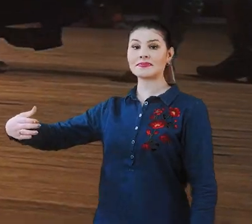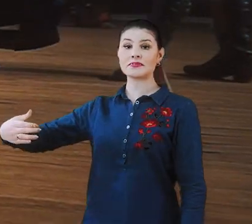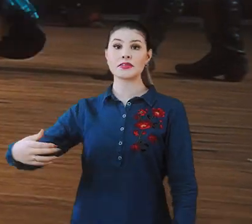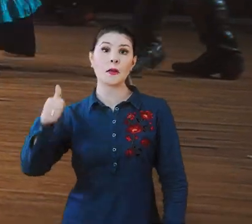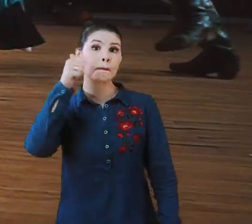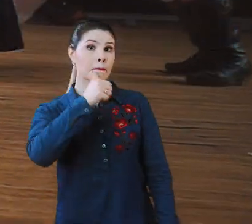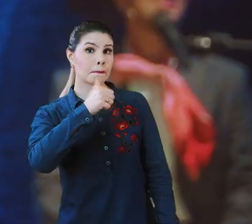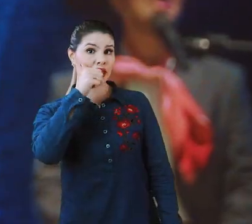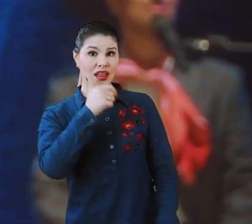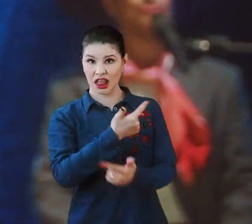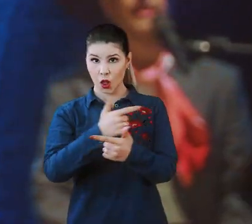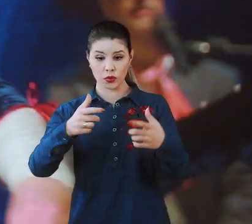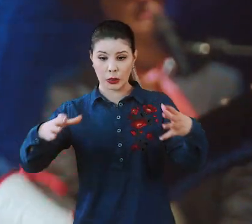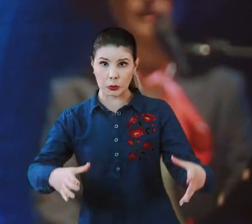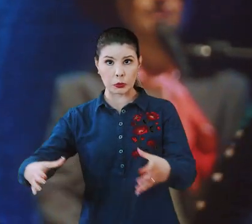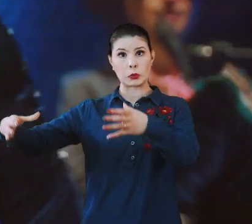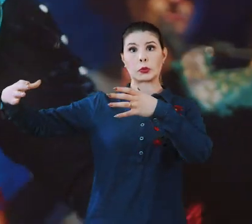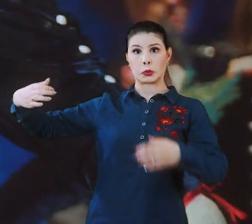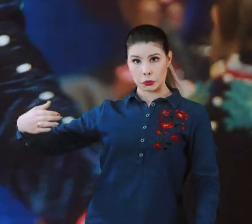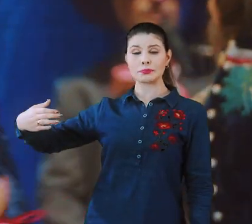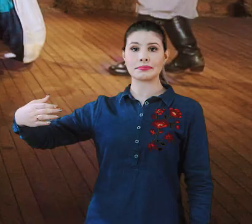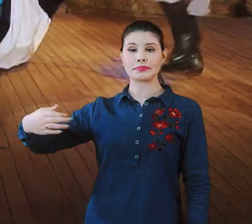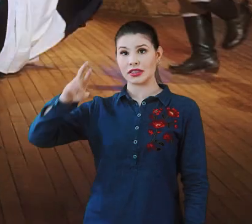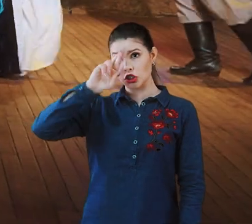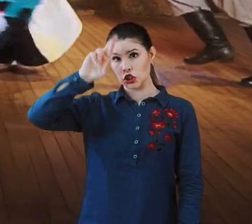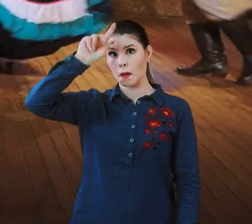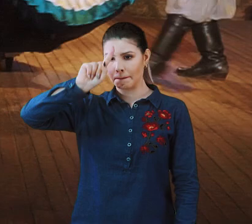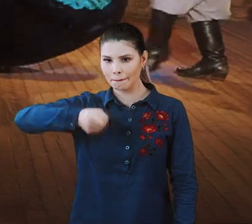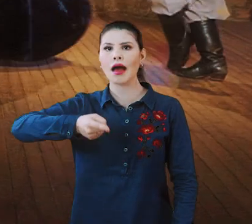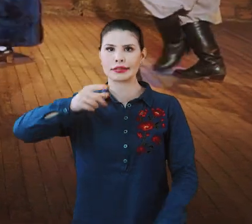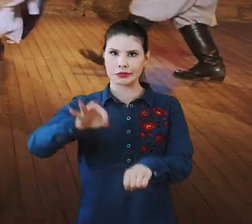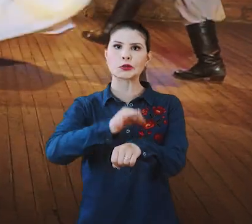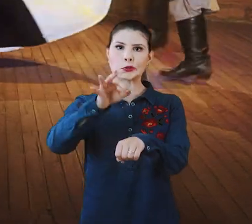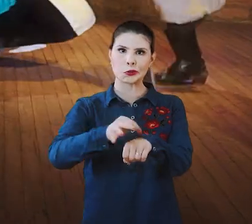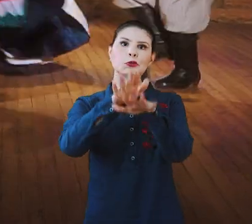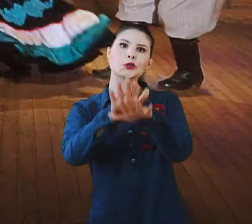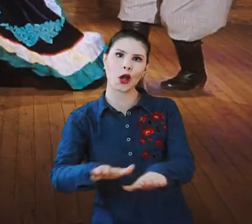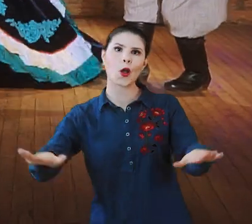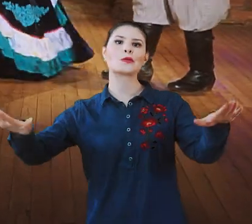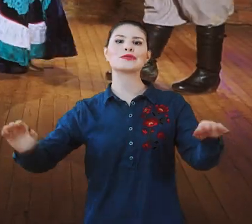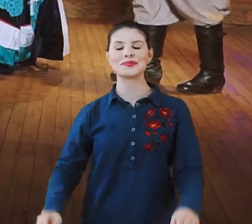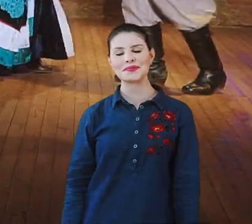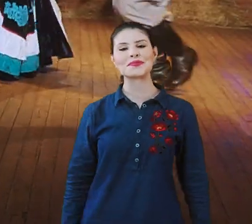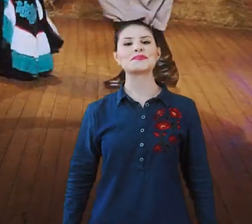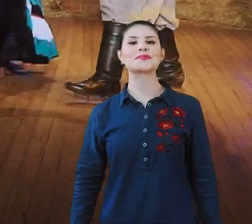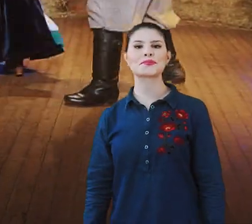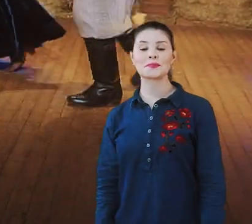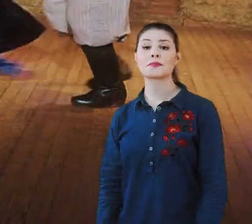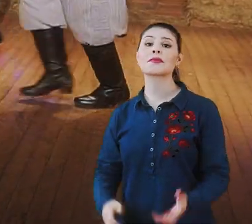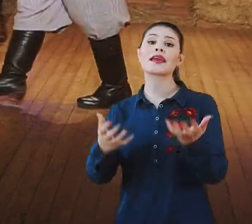coração. Moça que não tem balaio, sim, a bota costura no chão.